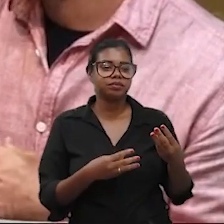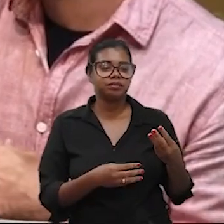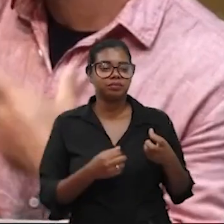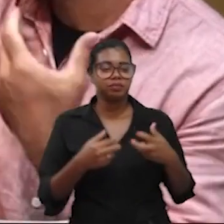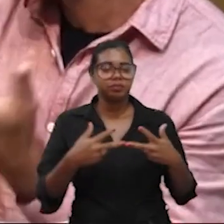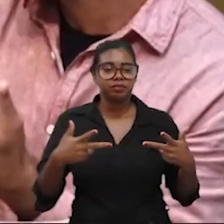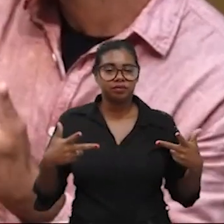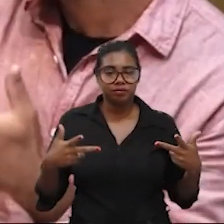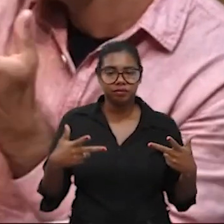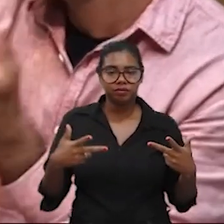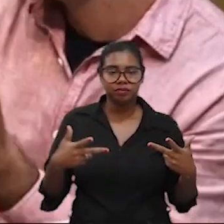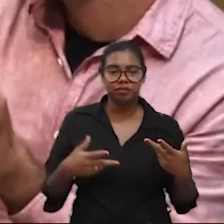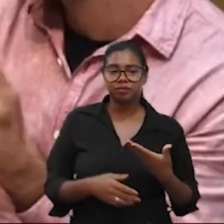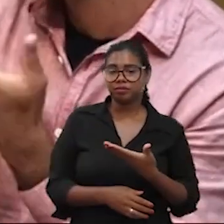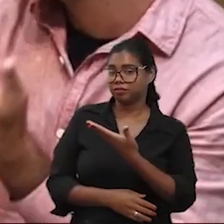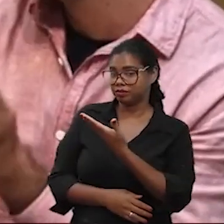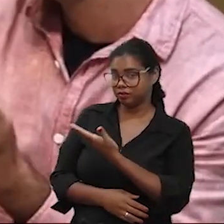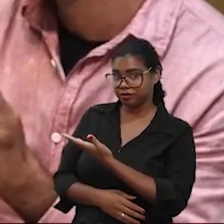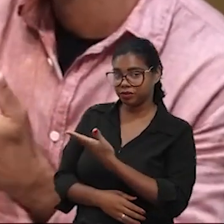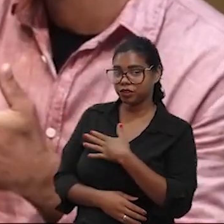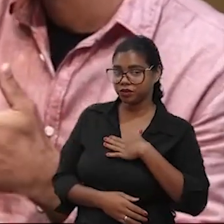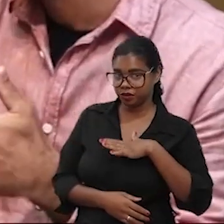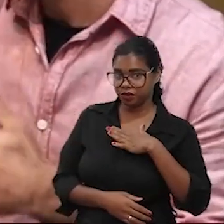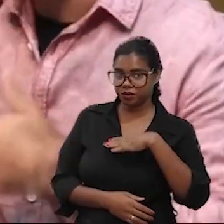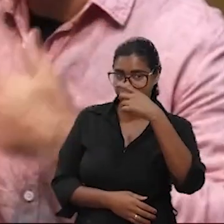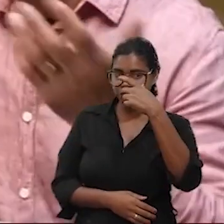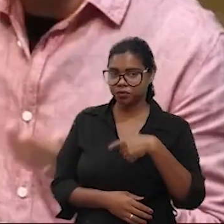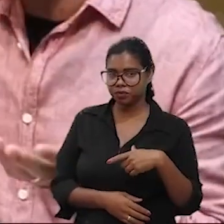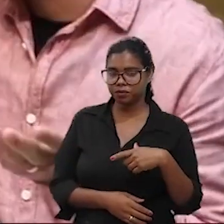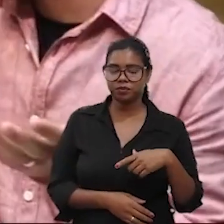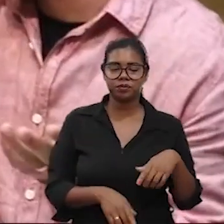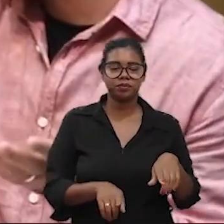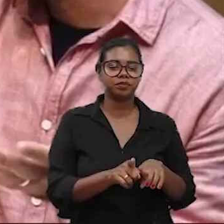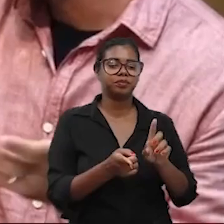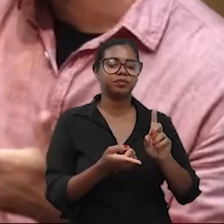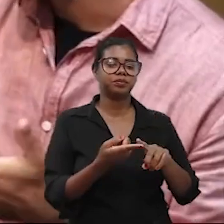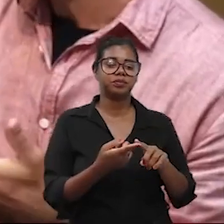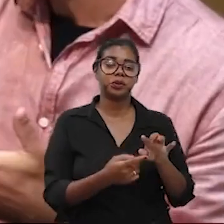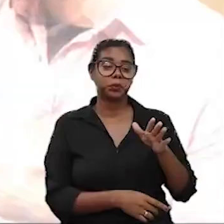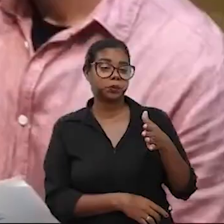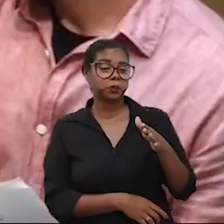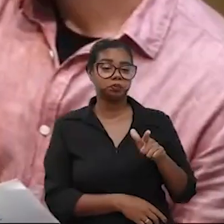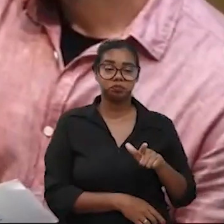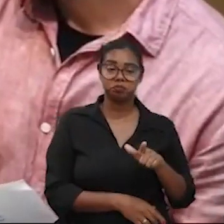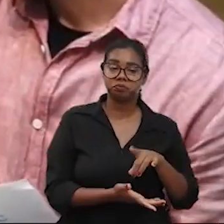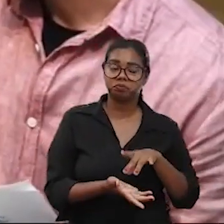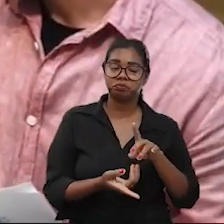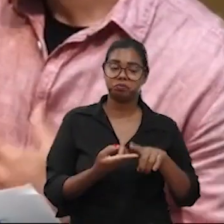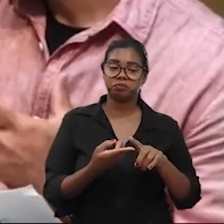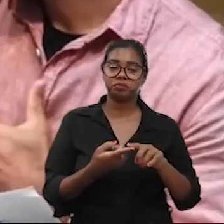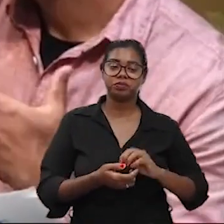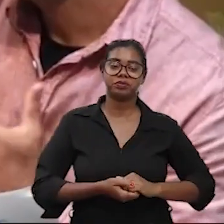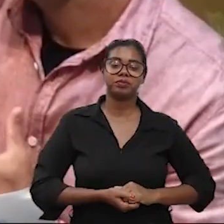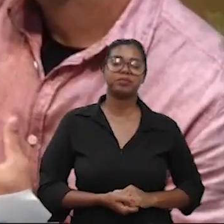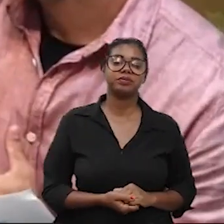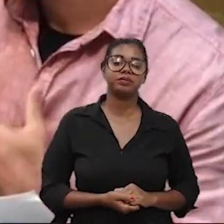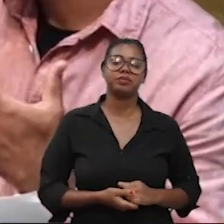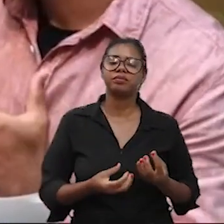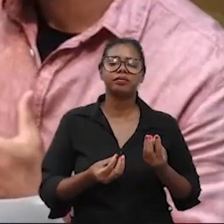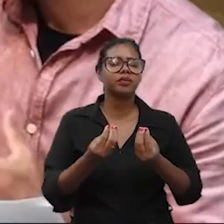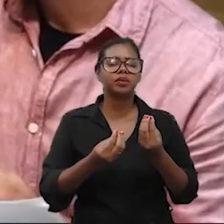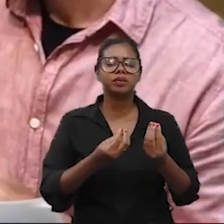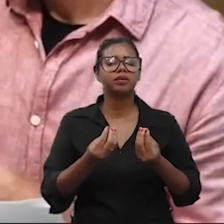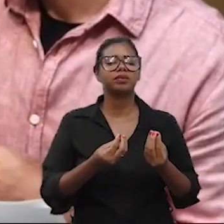quais você talvez curta como pessoa, no seu gosto pessoal, talvez não também, né? Então, Álvaro, e aí como é que você lida com